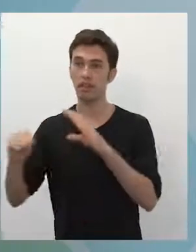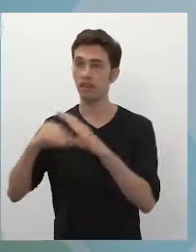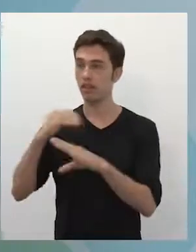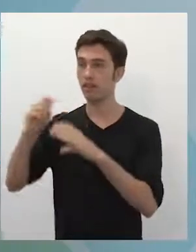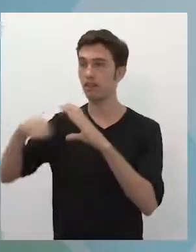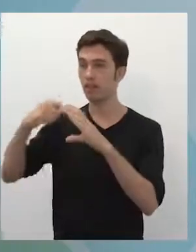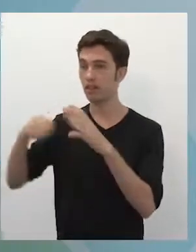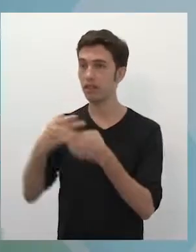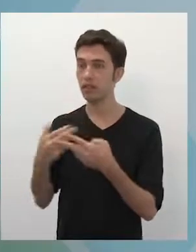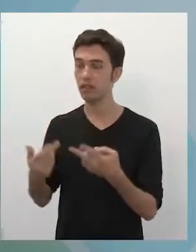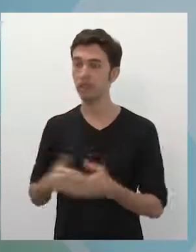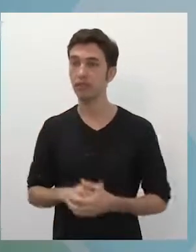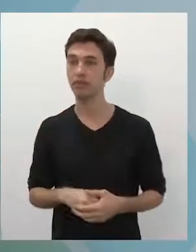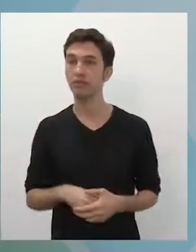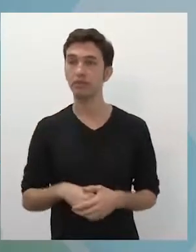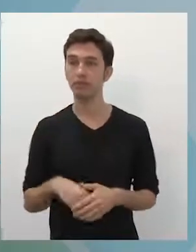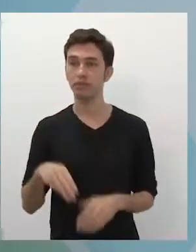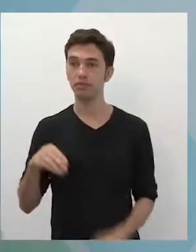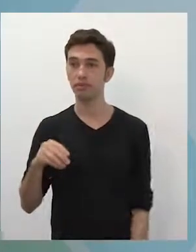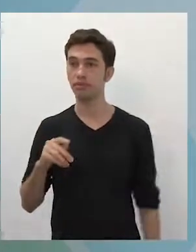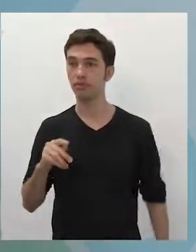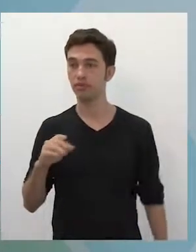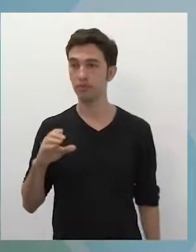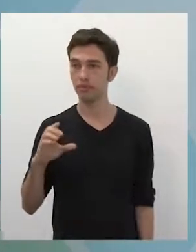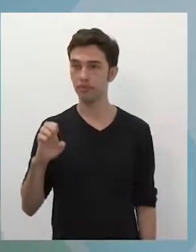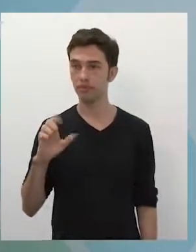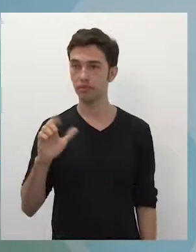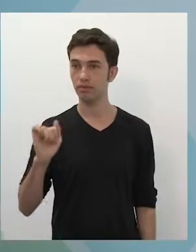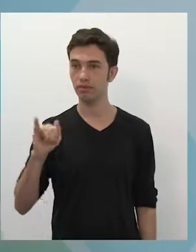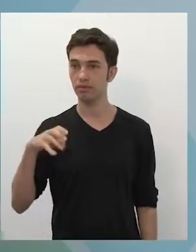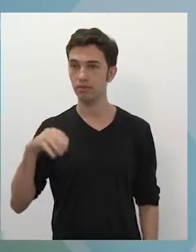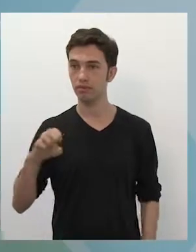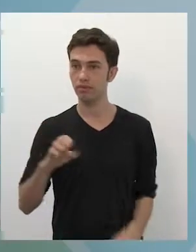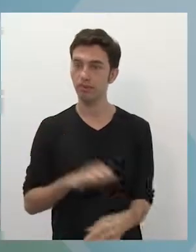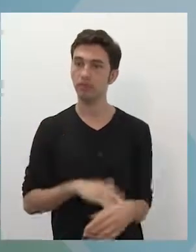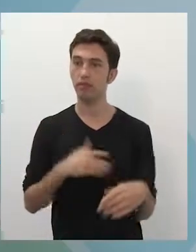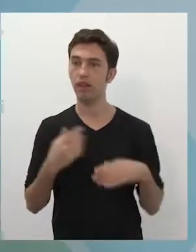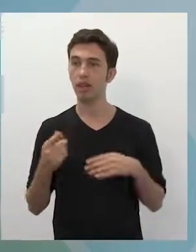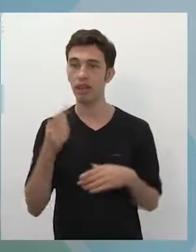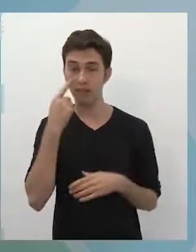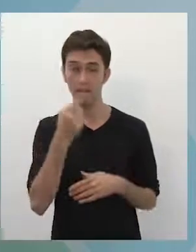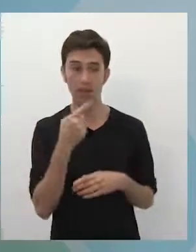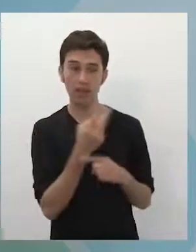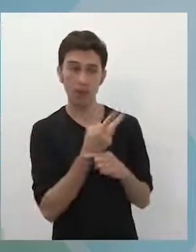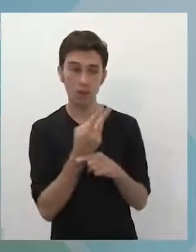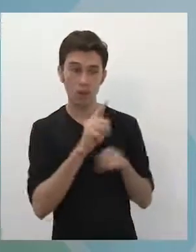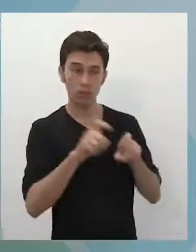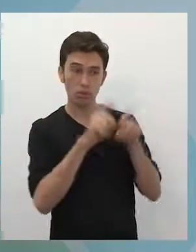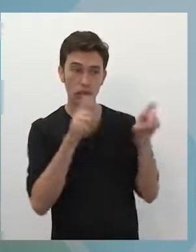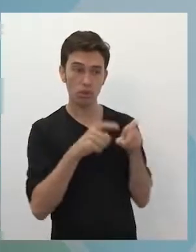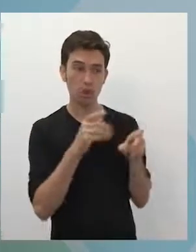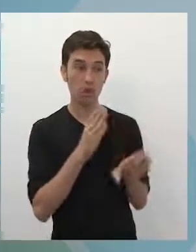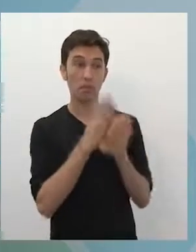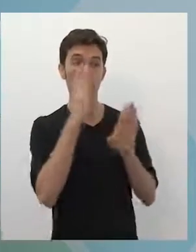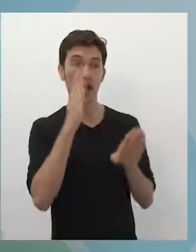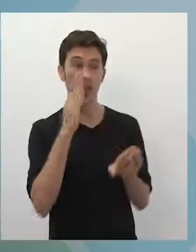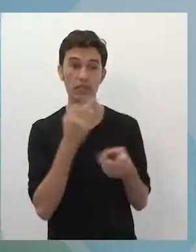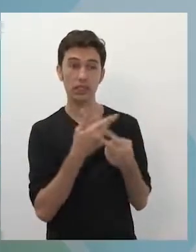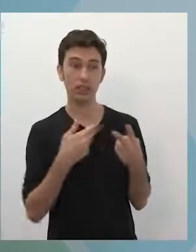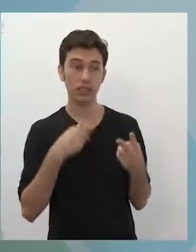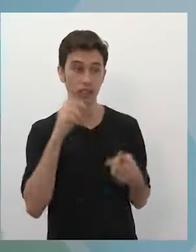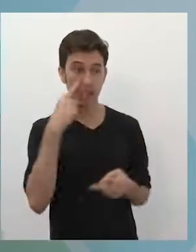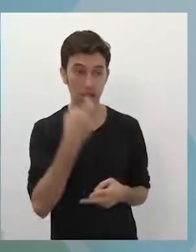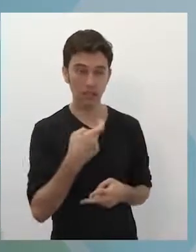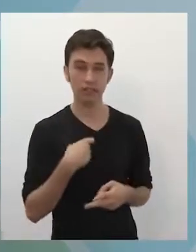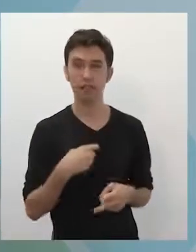vídeos. Melissa, pro Daiane, eles veem as notícias mais interessantes no computador. Pro Terezinha,